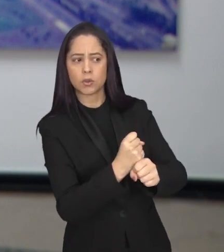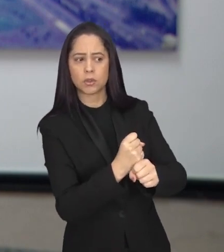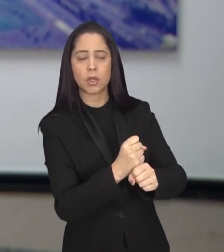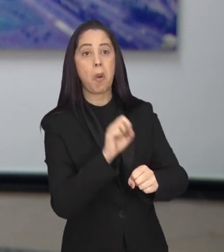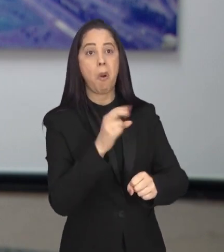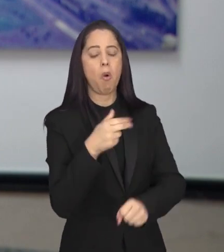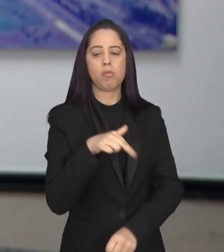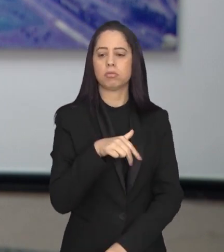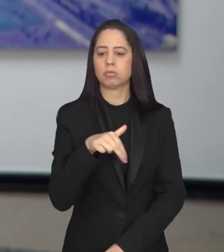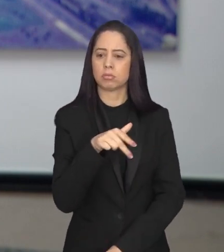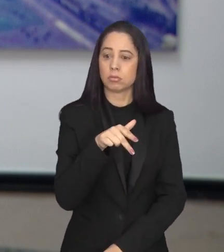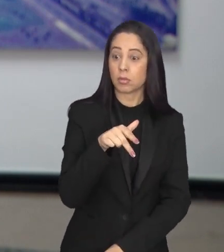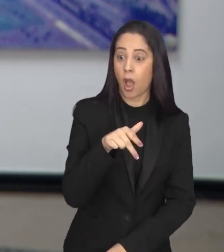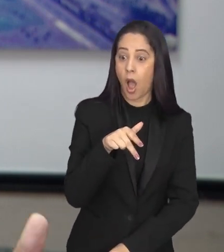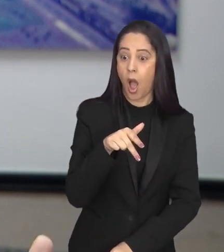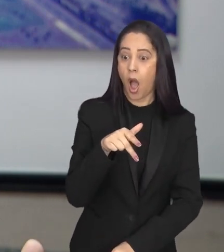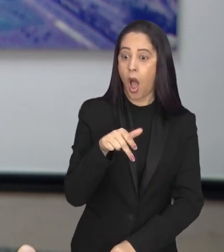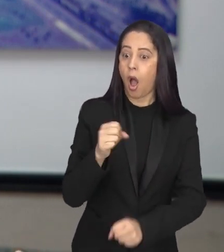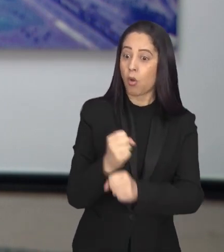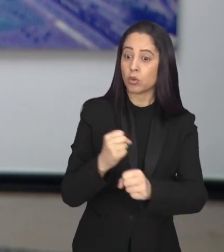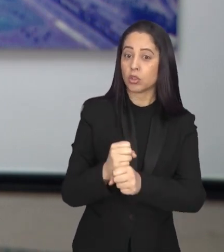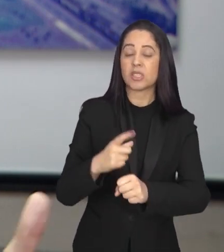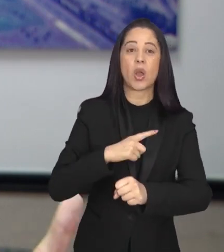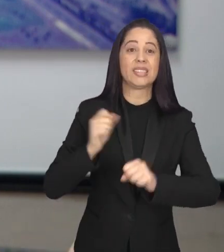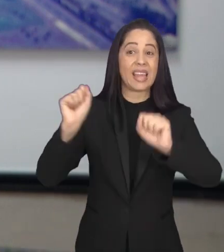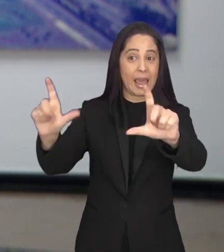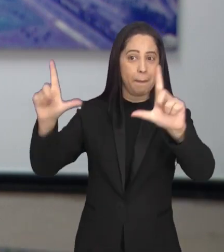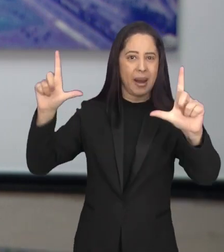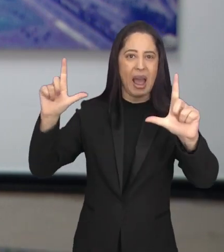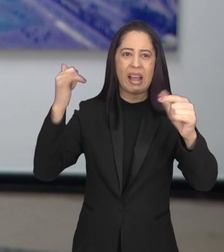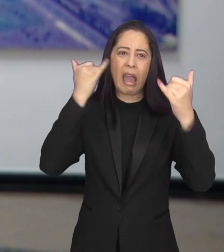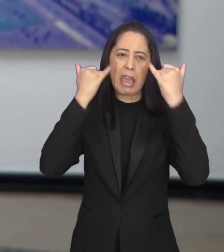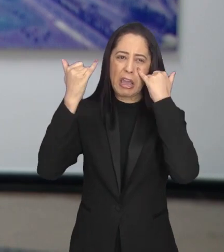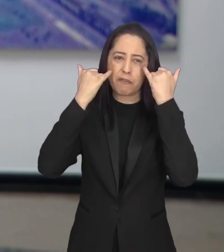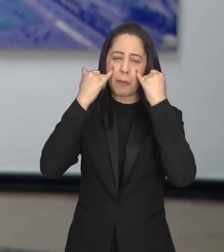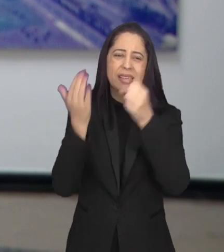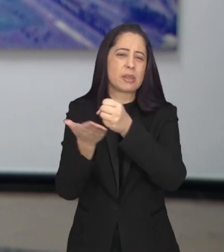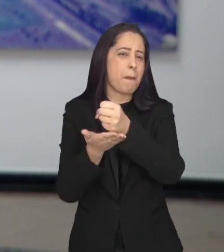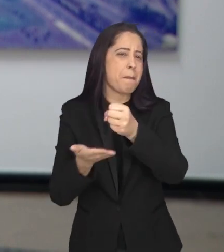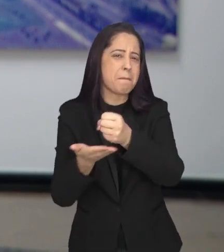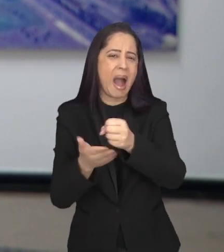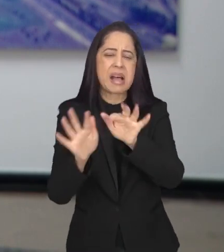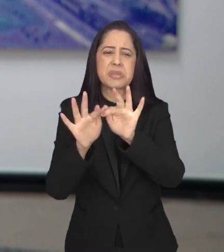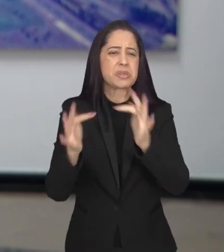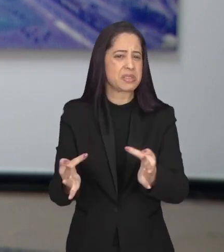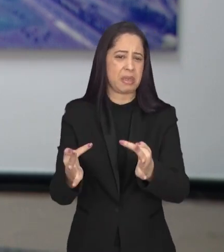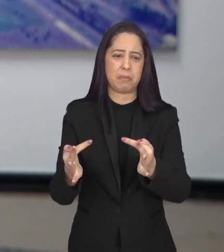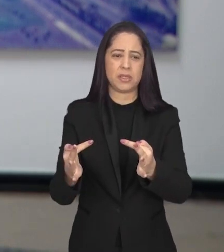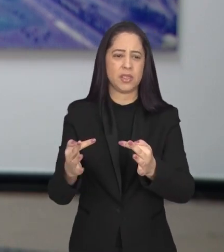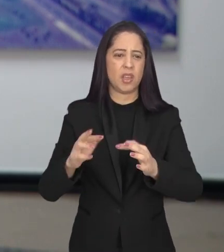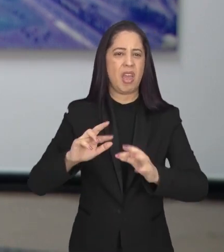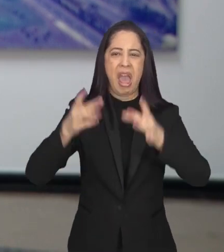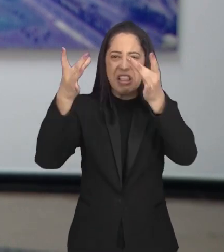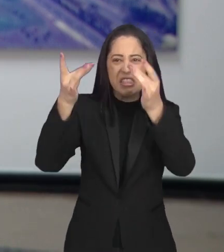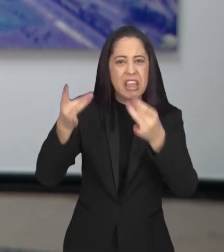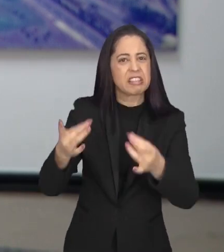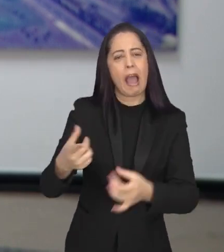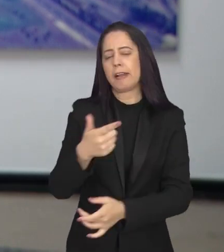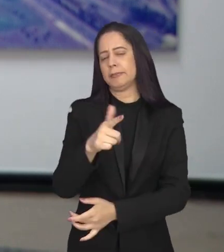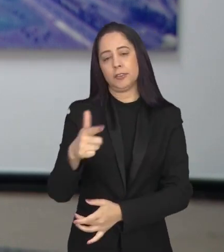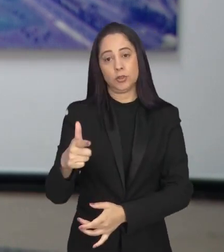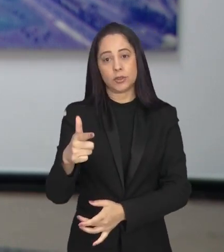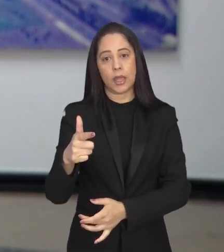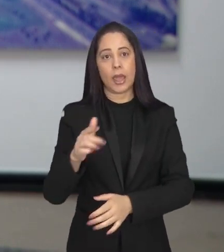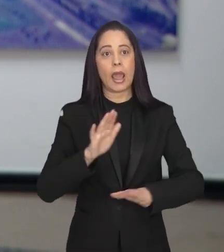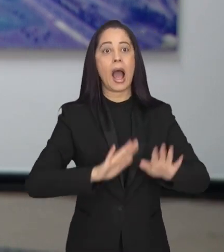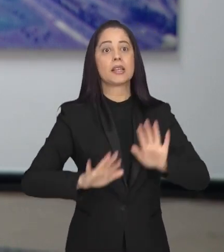obra. Que ali na obra você tem a placa com algumas informações a respeito da obra, mas não todas, né? E por